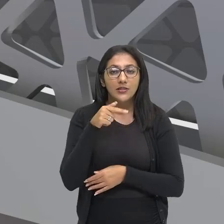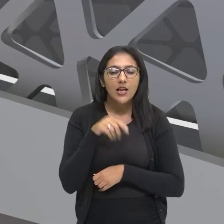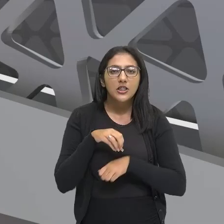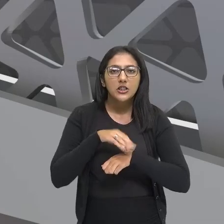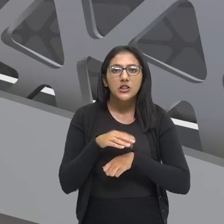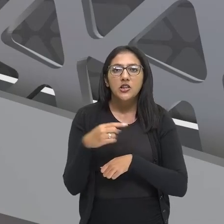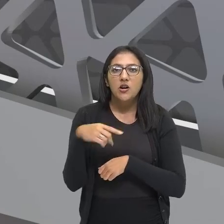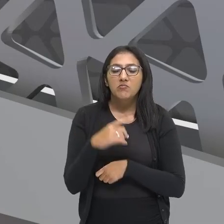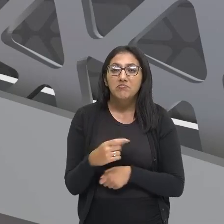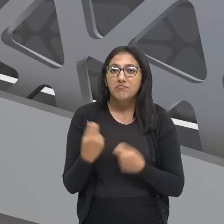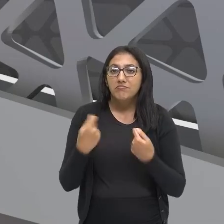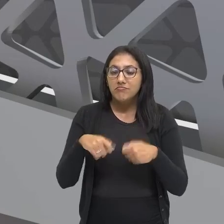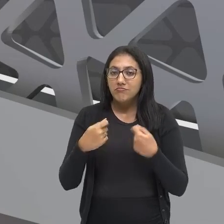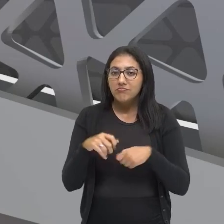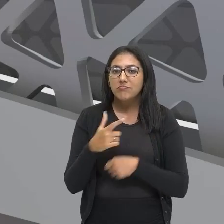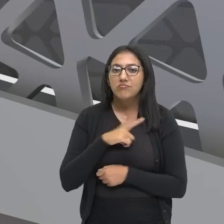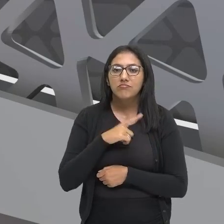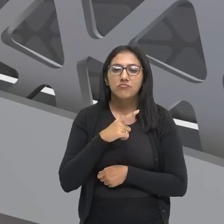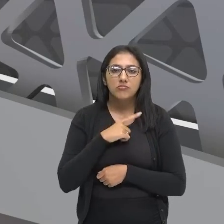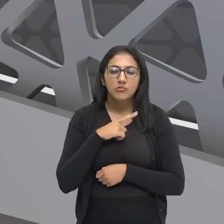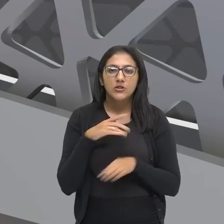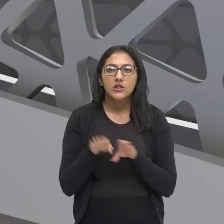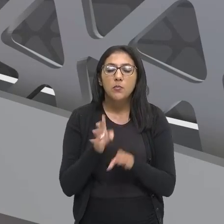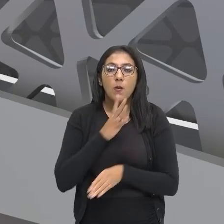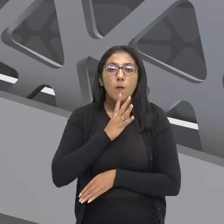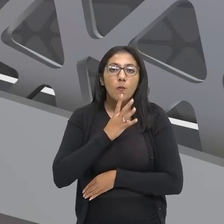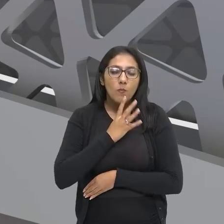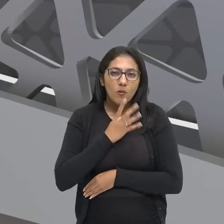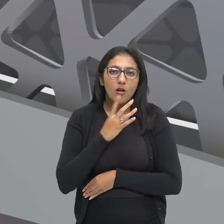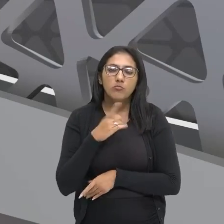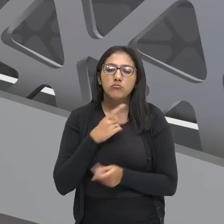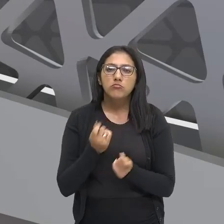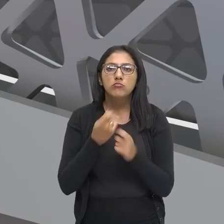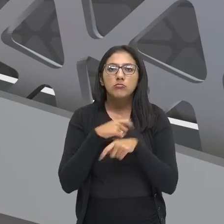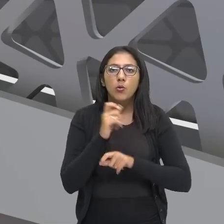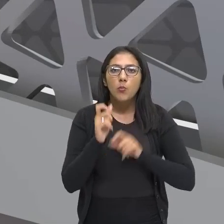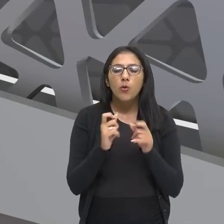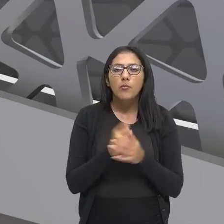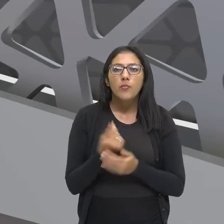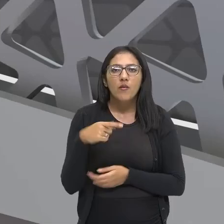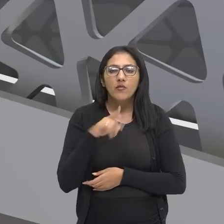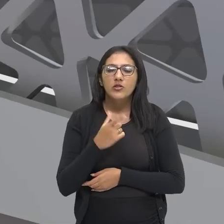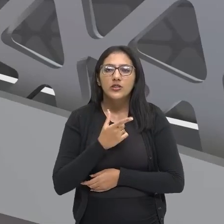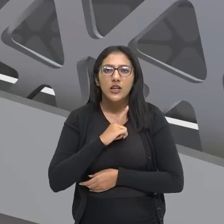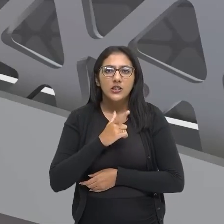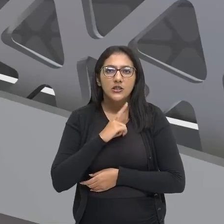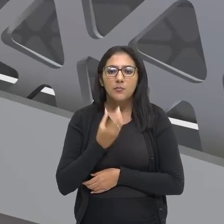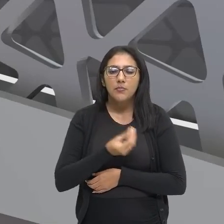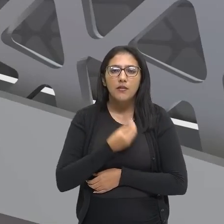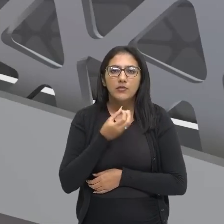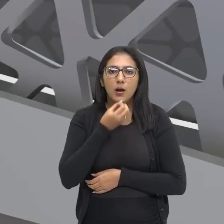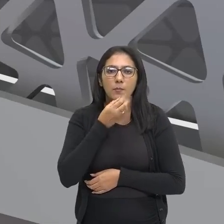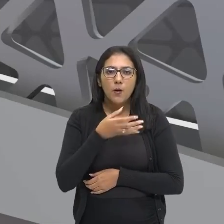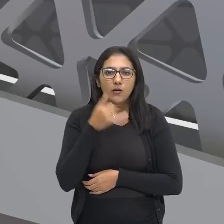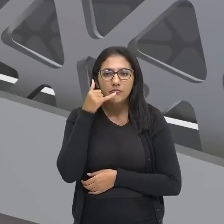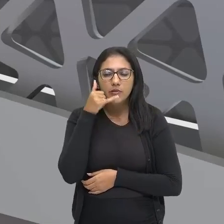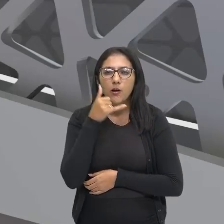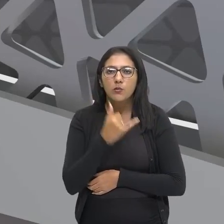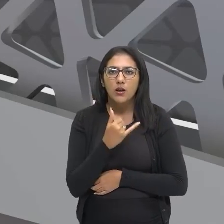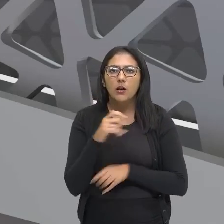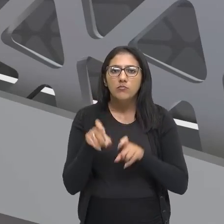deixar descarregar completamente, tá bom? De vez em quando que a gente pode